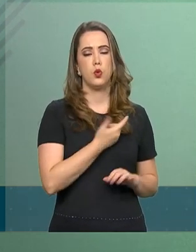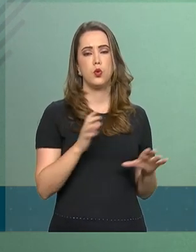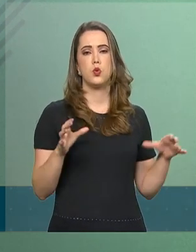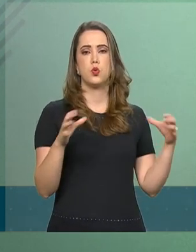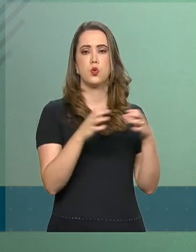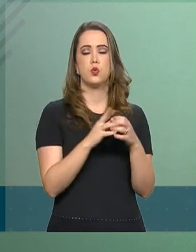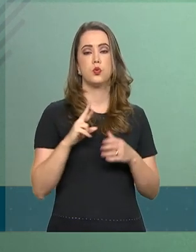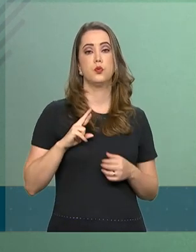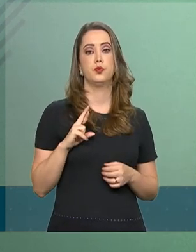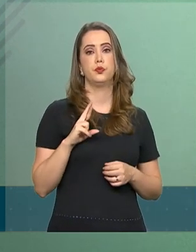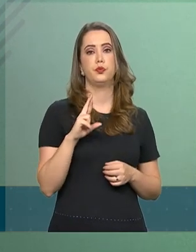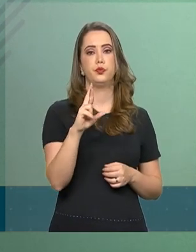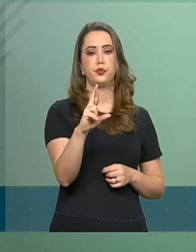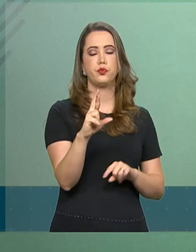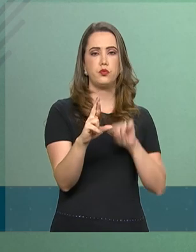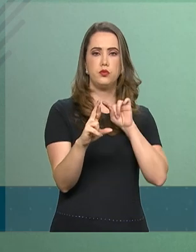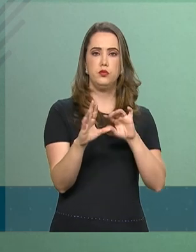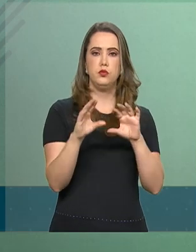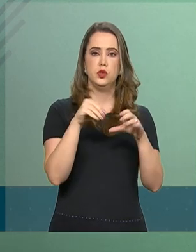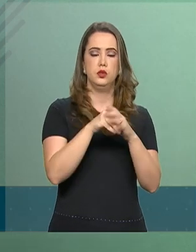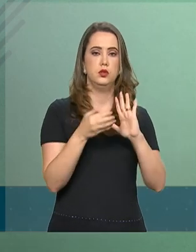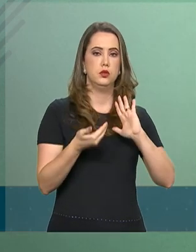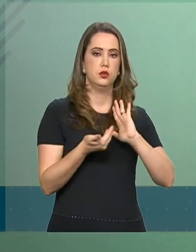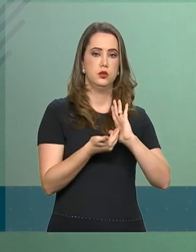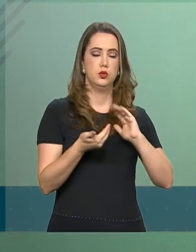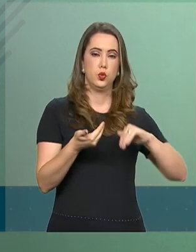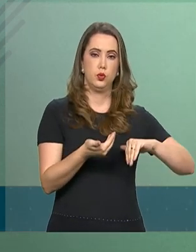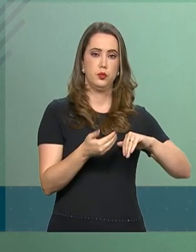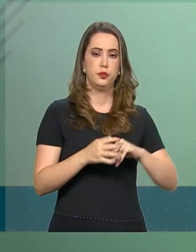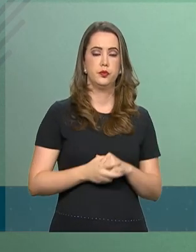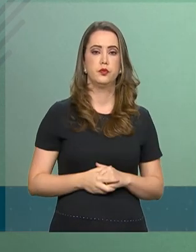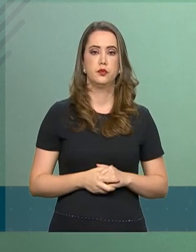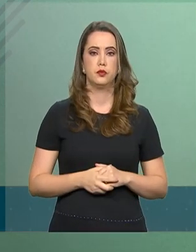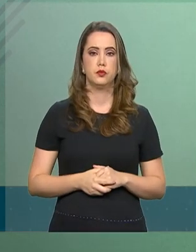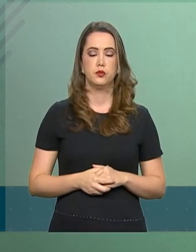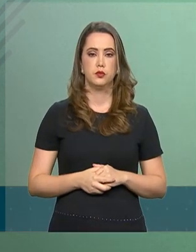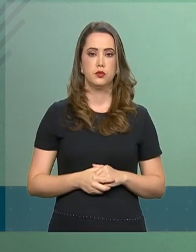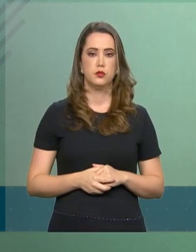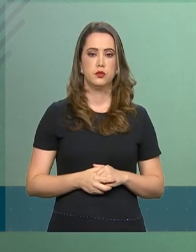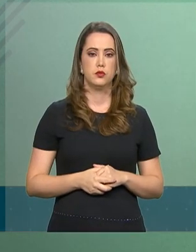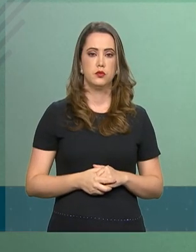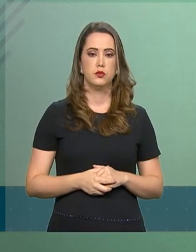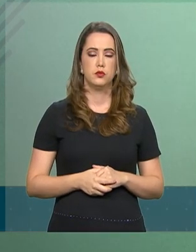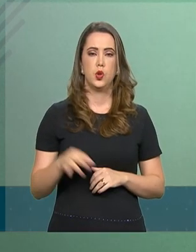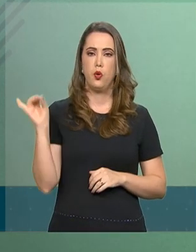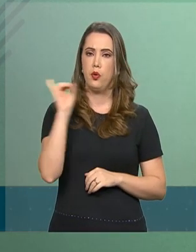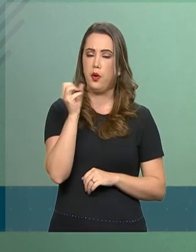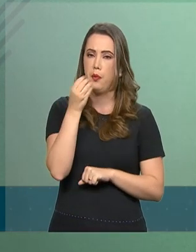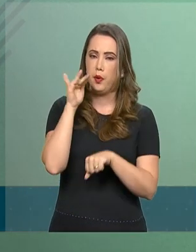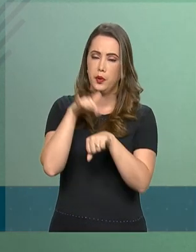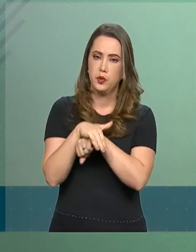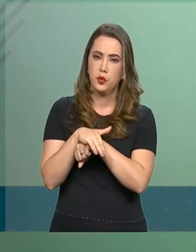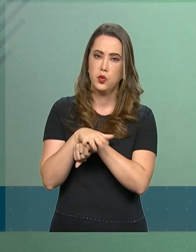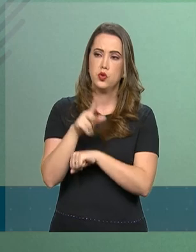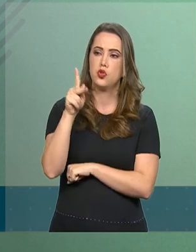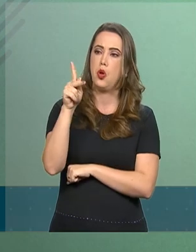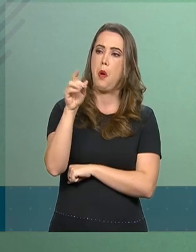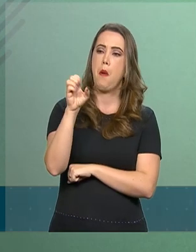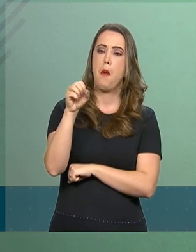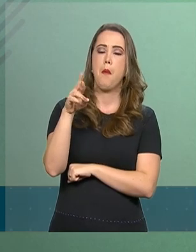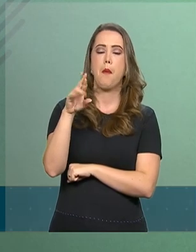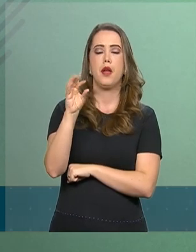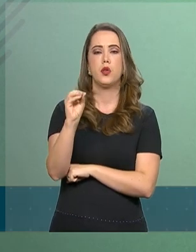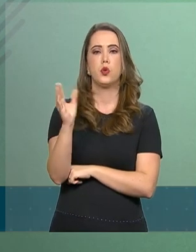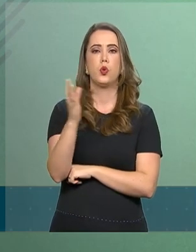representantes no congresso é boa noite porta voz pedro vilela da agência